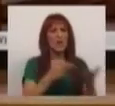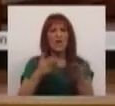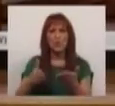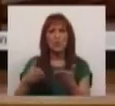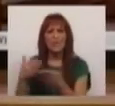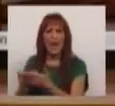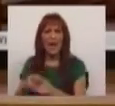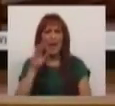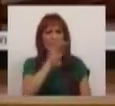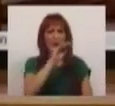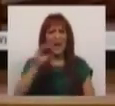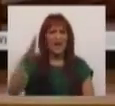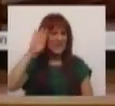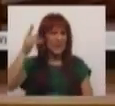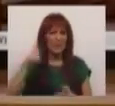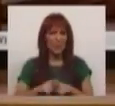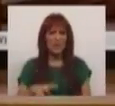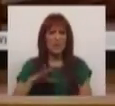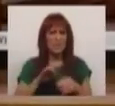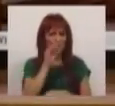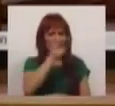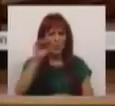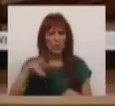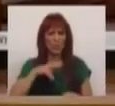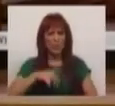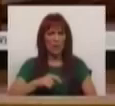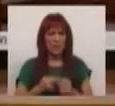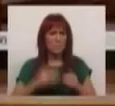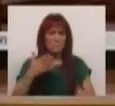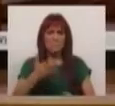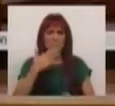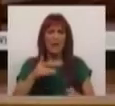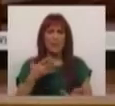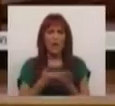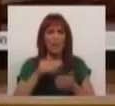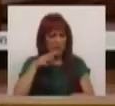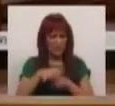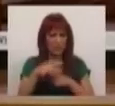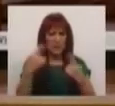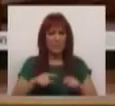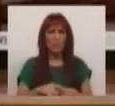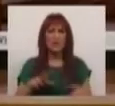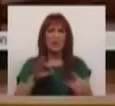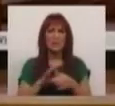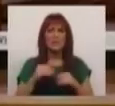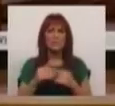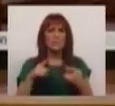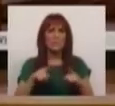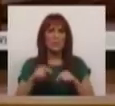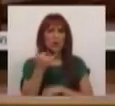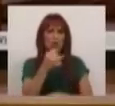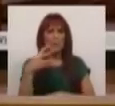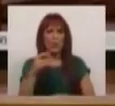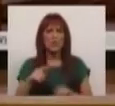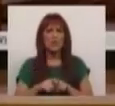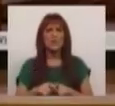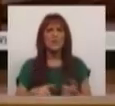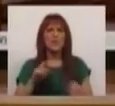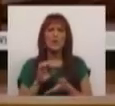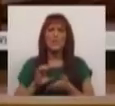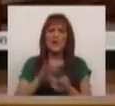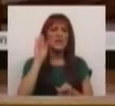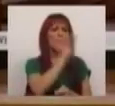banca. Sabemos que a crise bancária em Portugal teve causas macroeconómicas. Sabemos que o colapso internacional de 2008 secou o financiamento